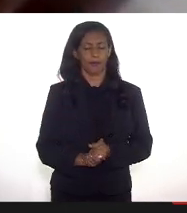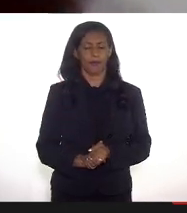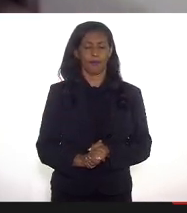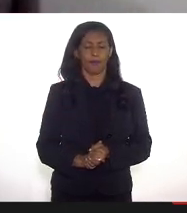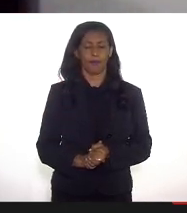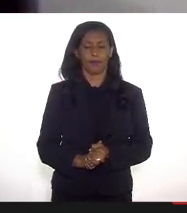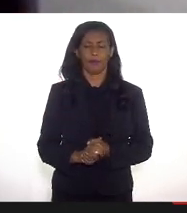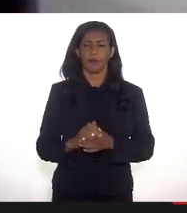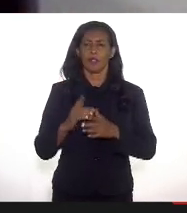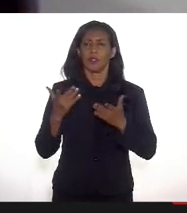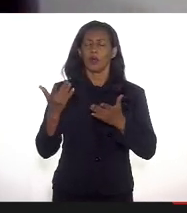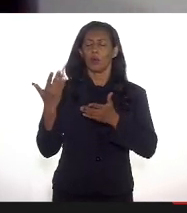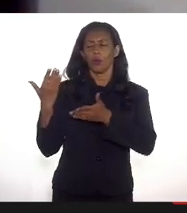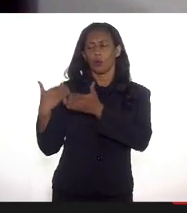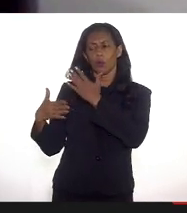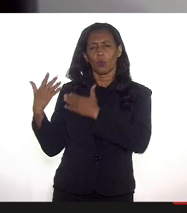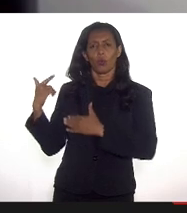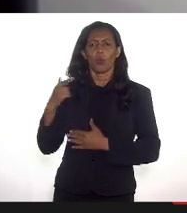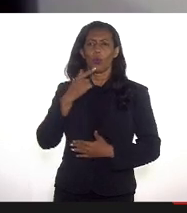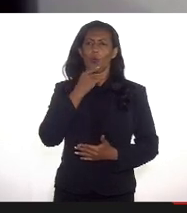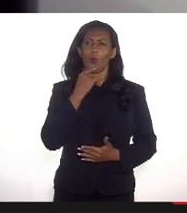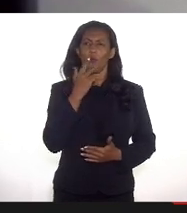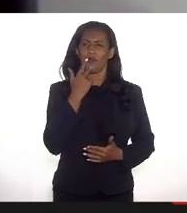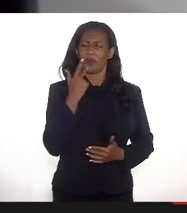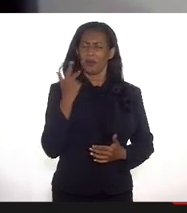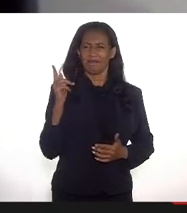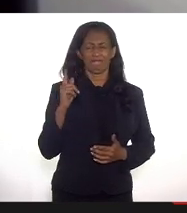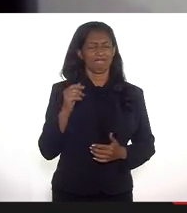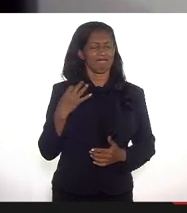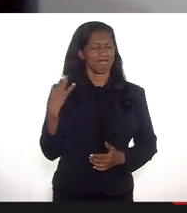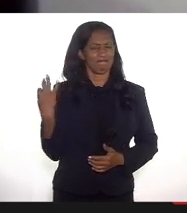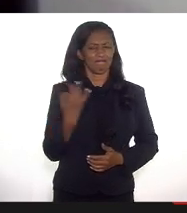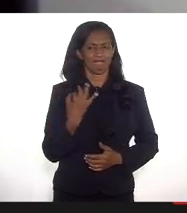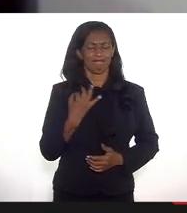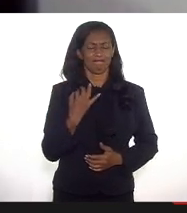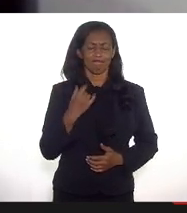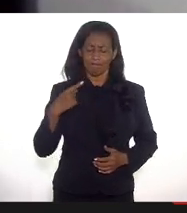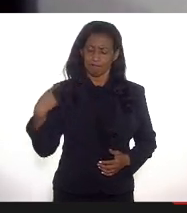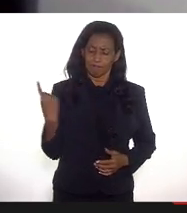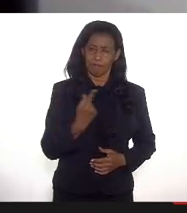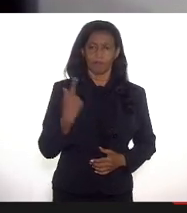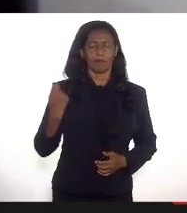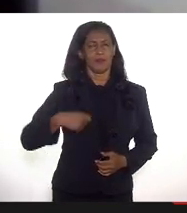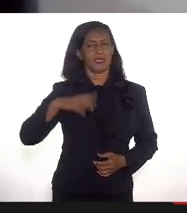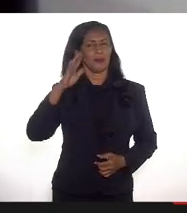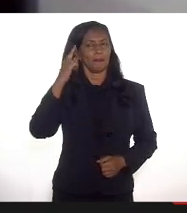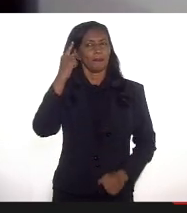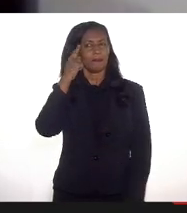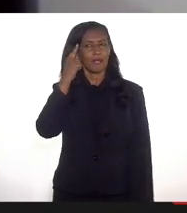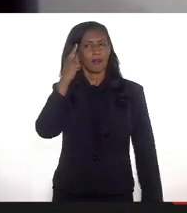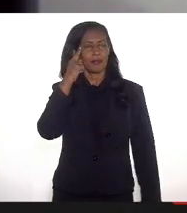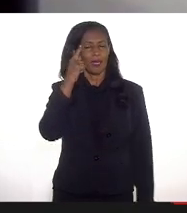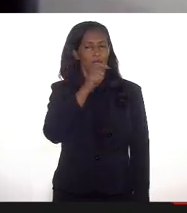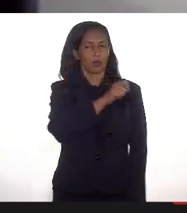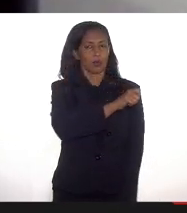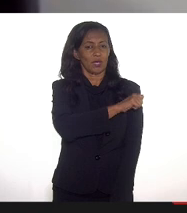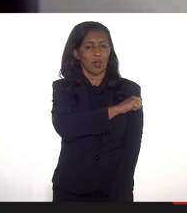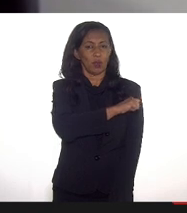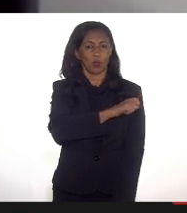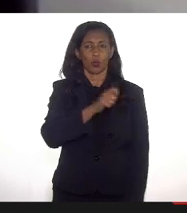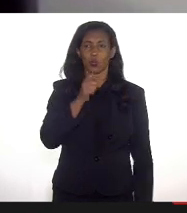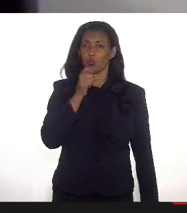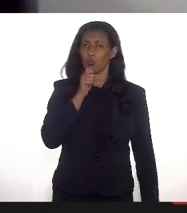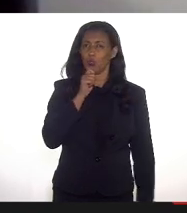fala, colocou, é algo que, para mim, é muito caro. A gente precisa pensar nos alunos sem acesso. A gente